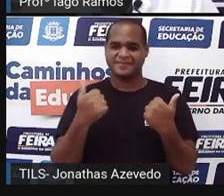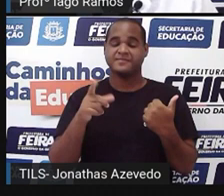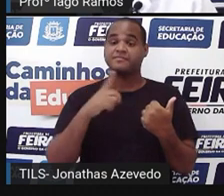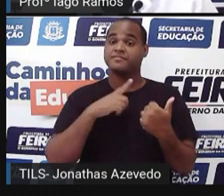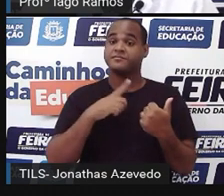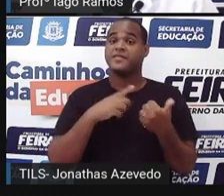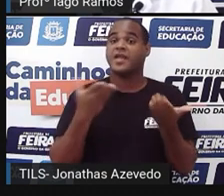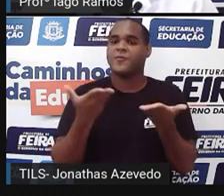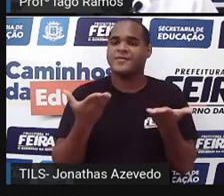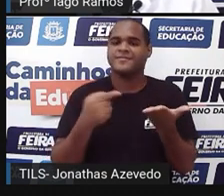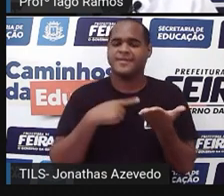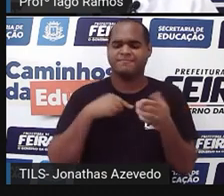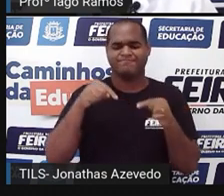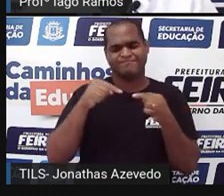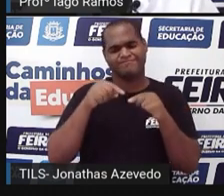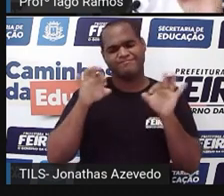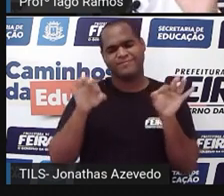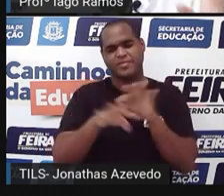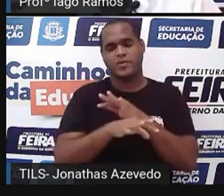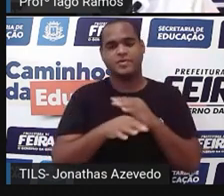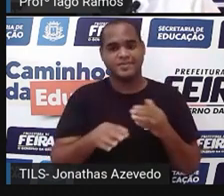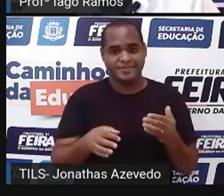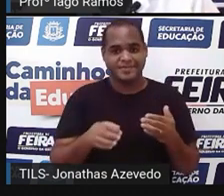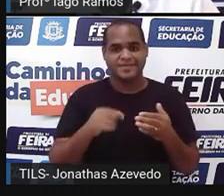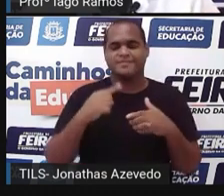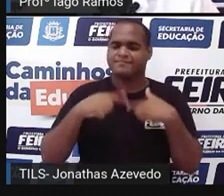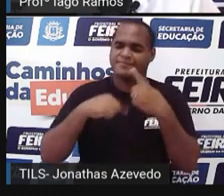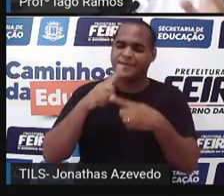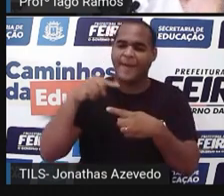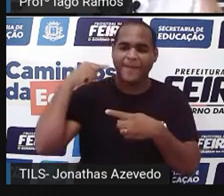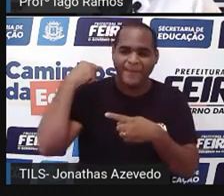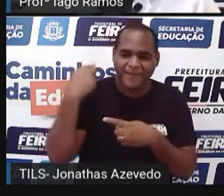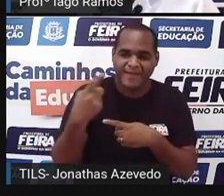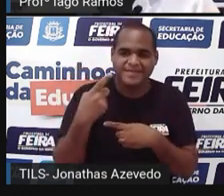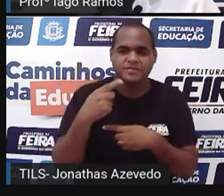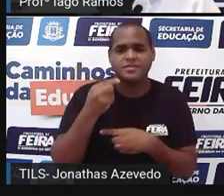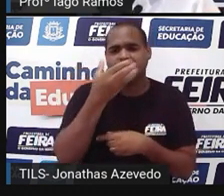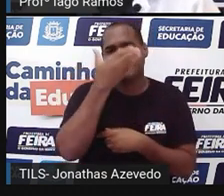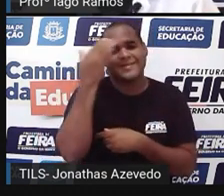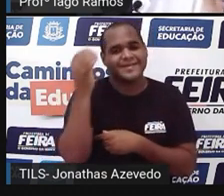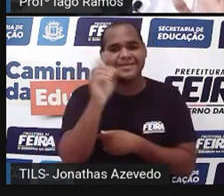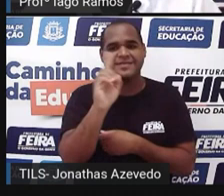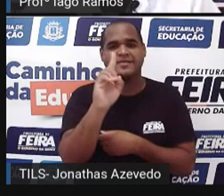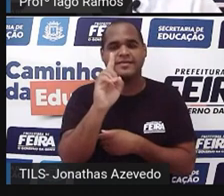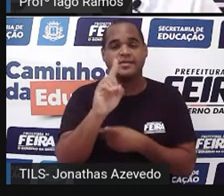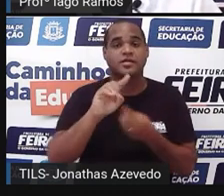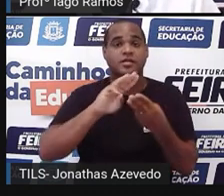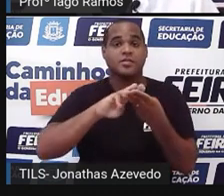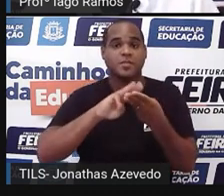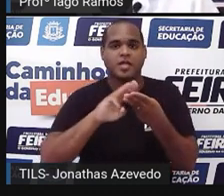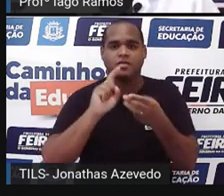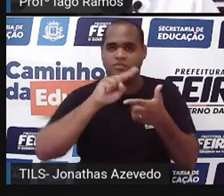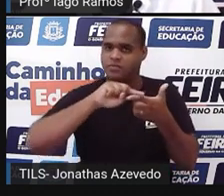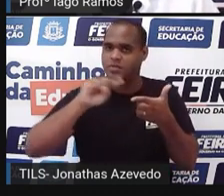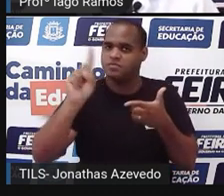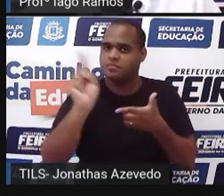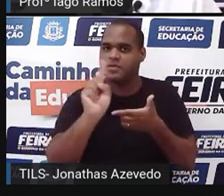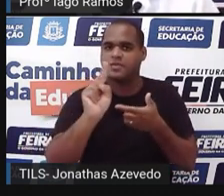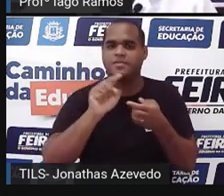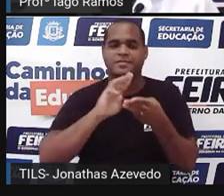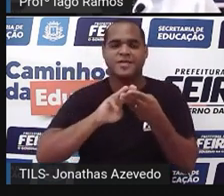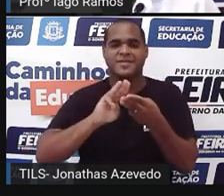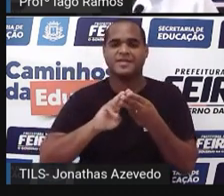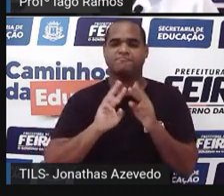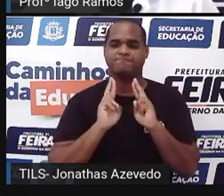mas a gente vai ficar por aqui tá bom então desde já até a próxima e não esquece a temática não é